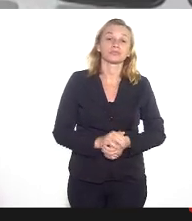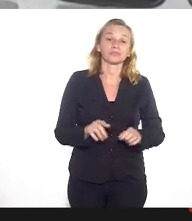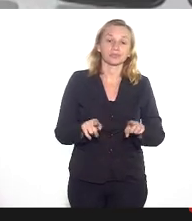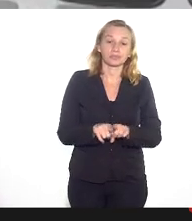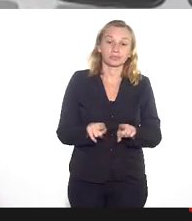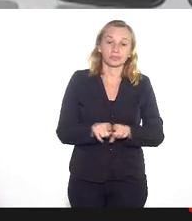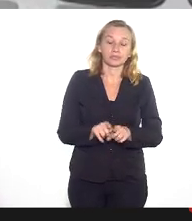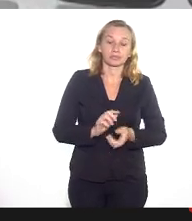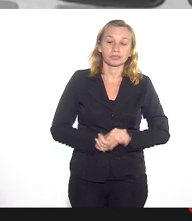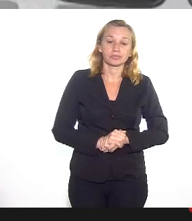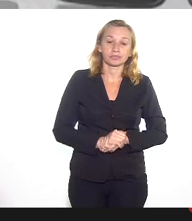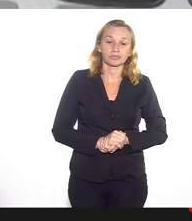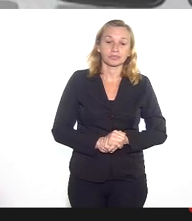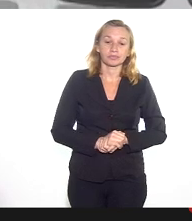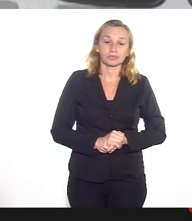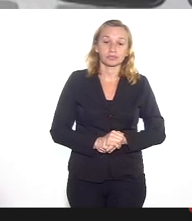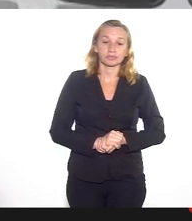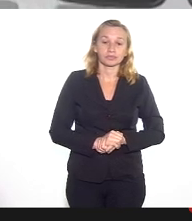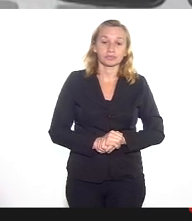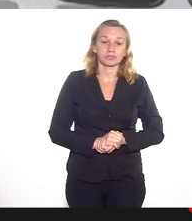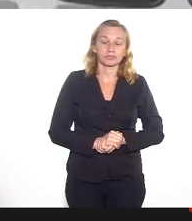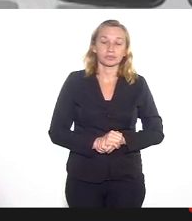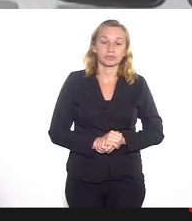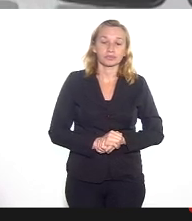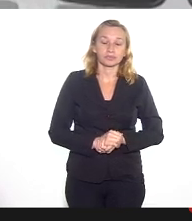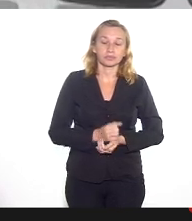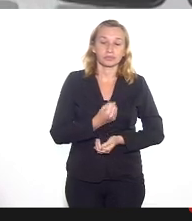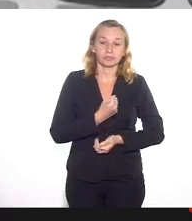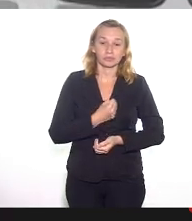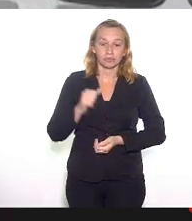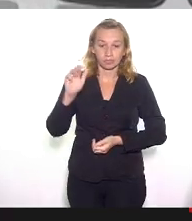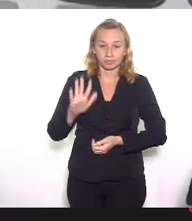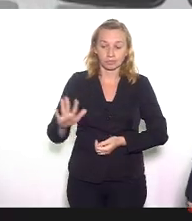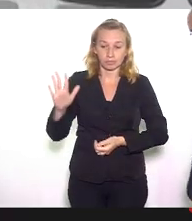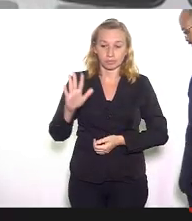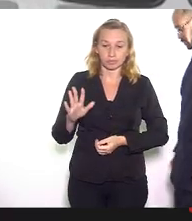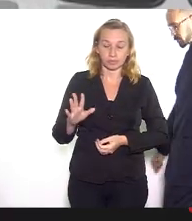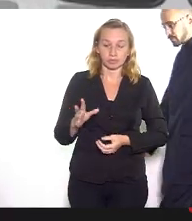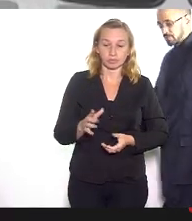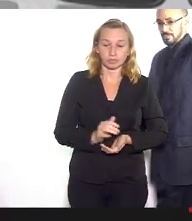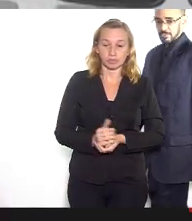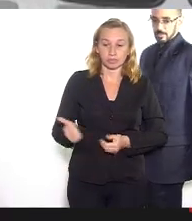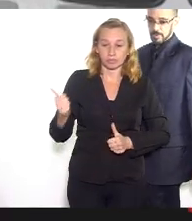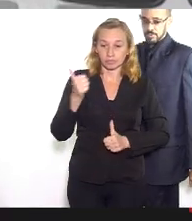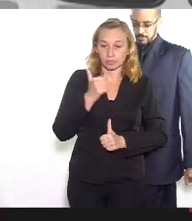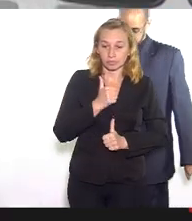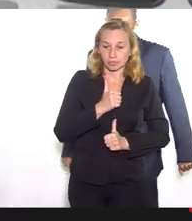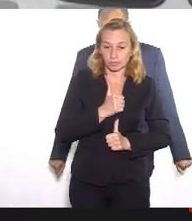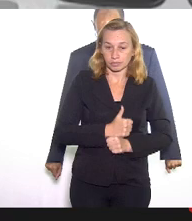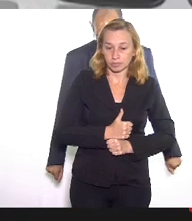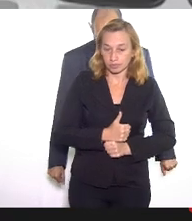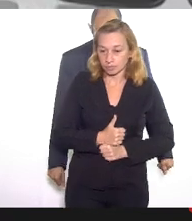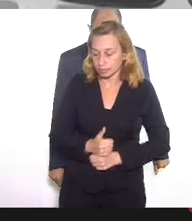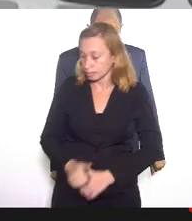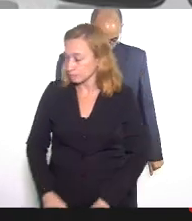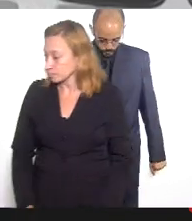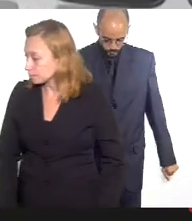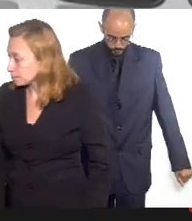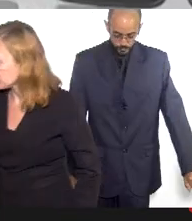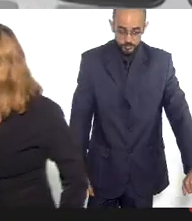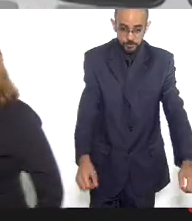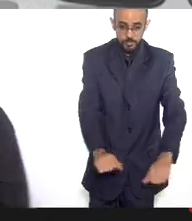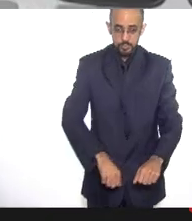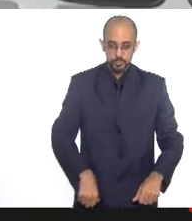razão do momento da nacionalização desses bens, quando houve a incidência de um câmbio apreciado.